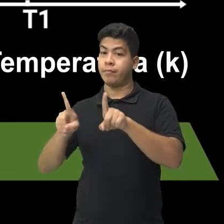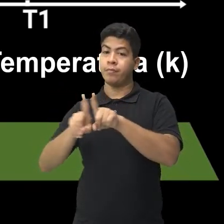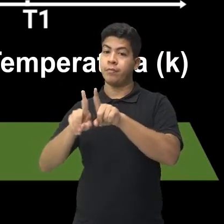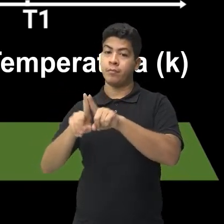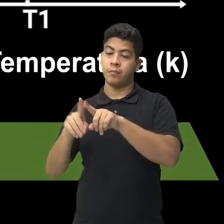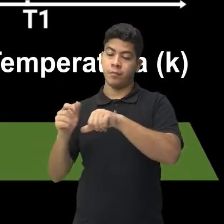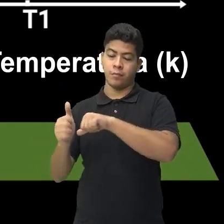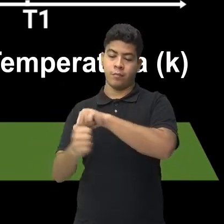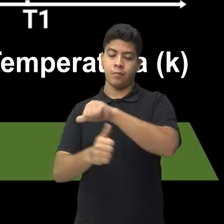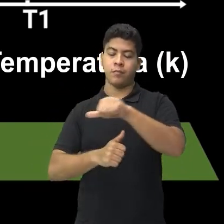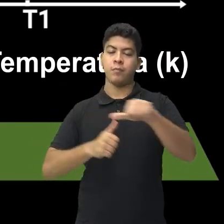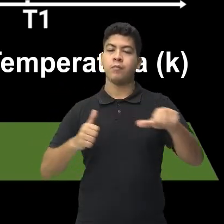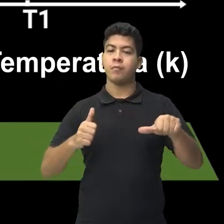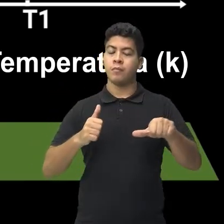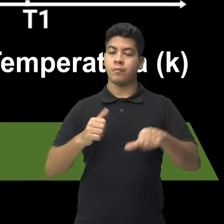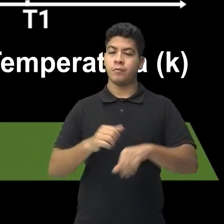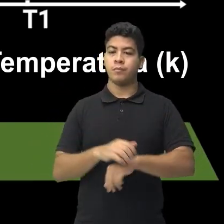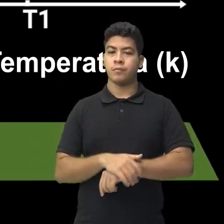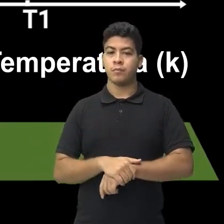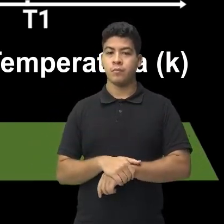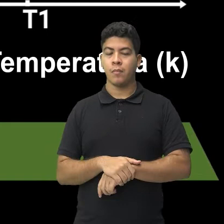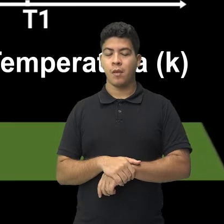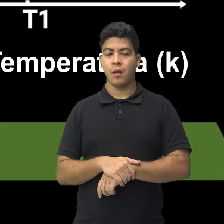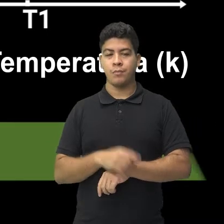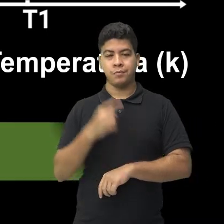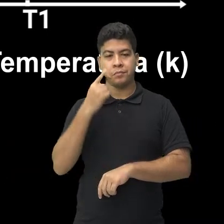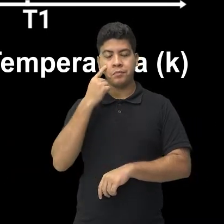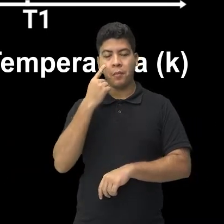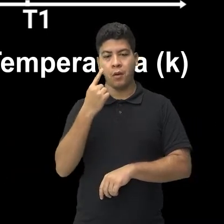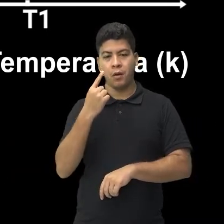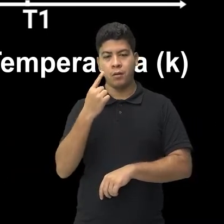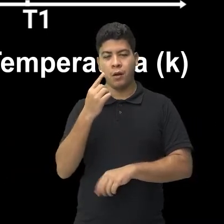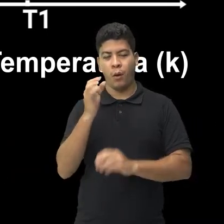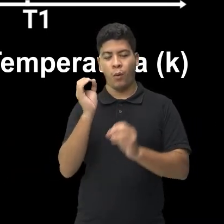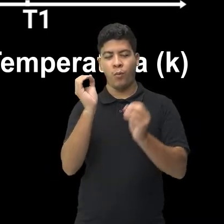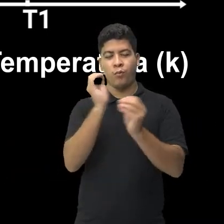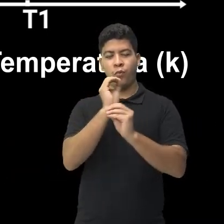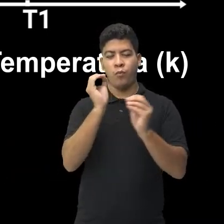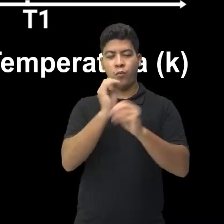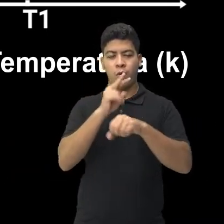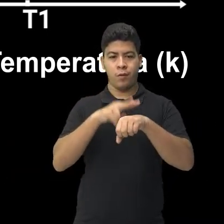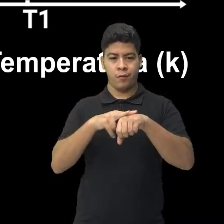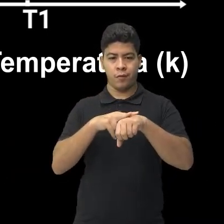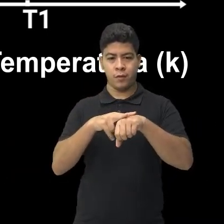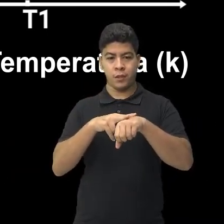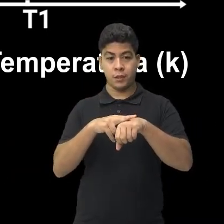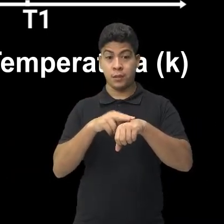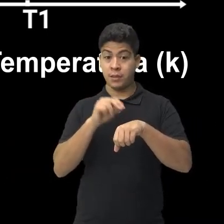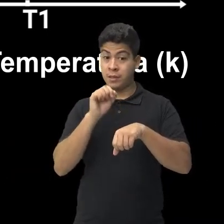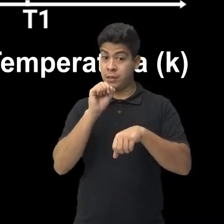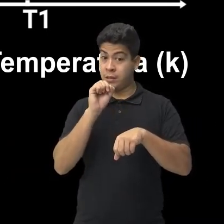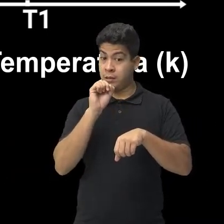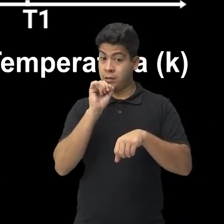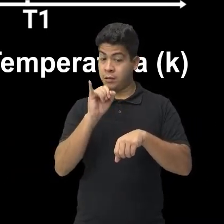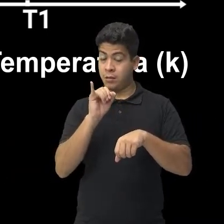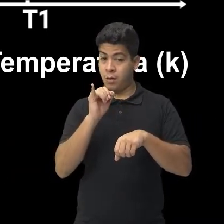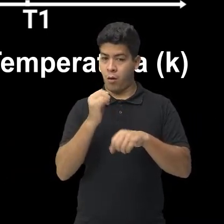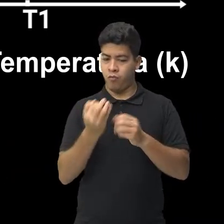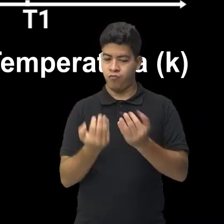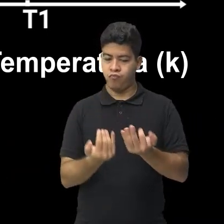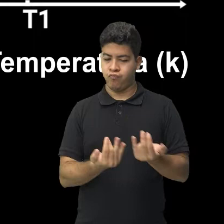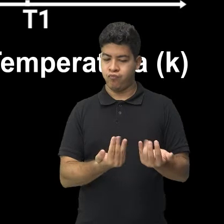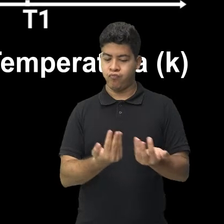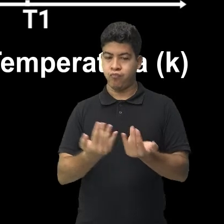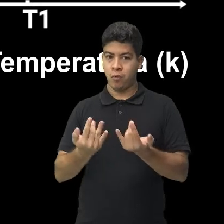aqueci, olha, vai aquecer lá o cilindro onde tem as bolinhas verdes sendo agitadas. Quando se aquece, aumenta a temperatura e olha